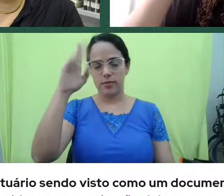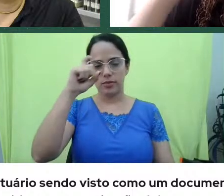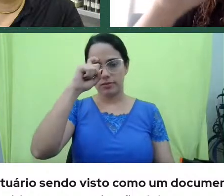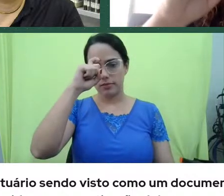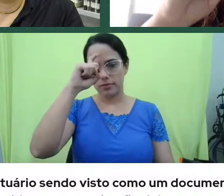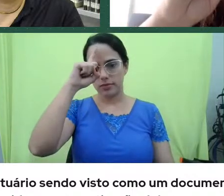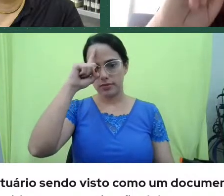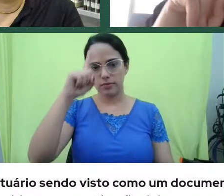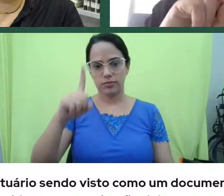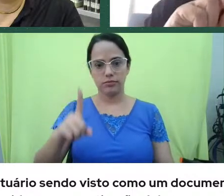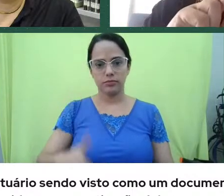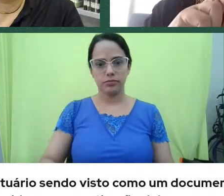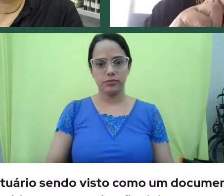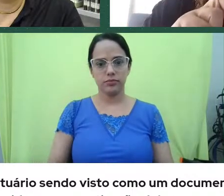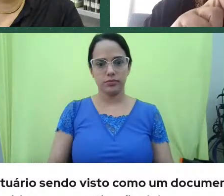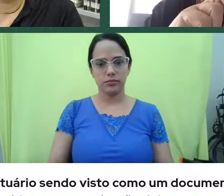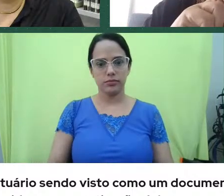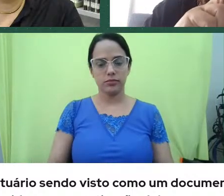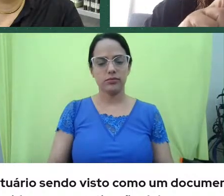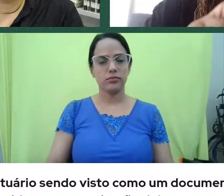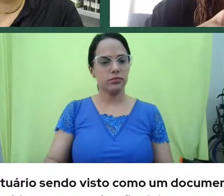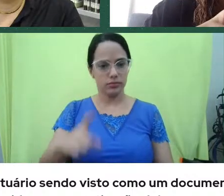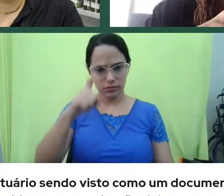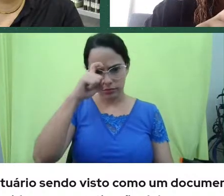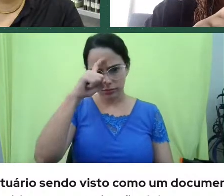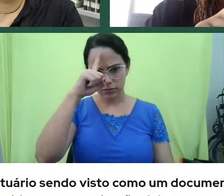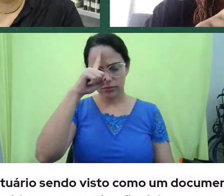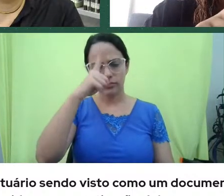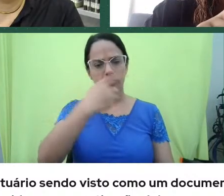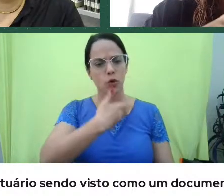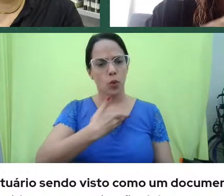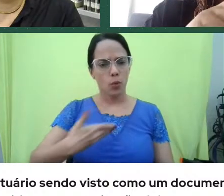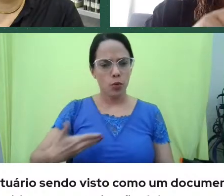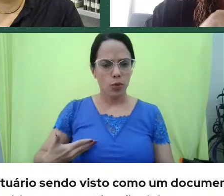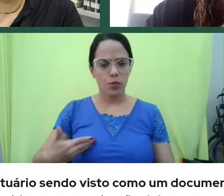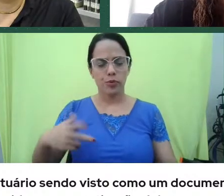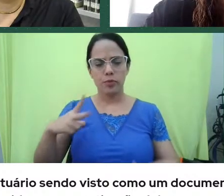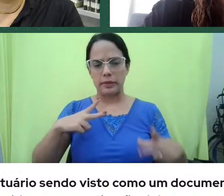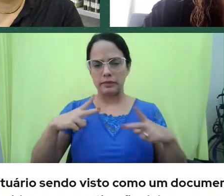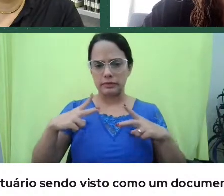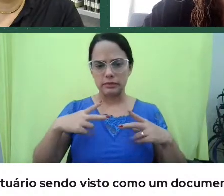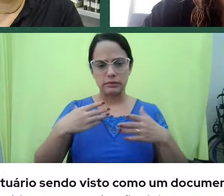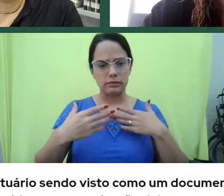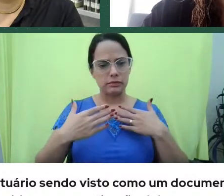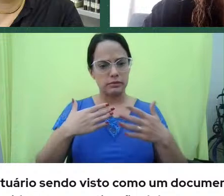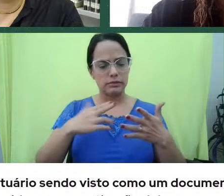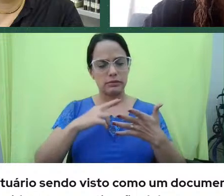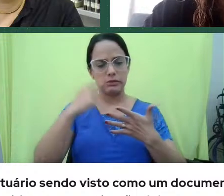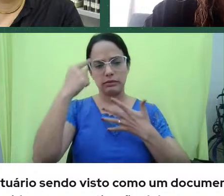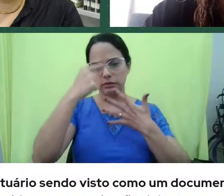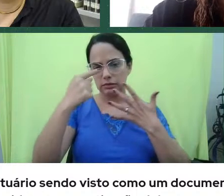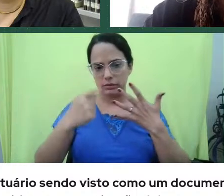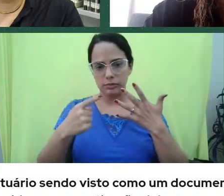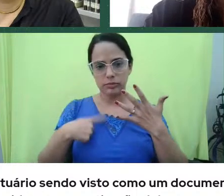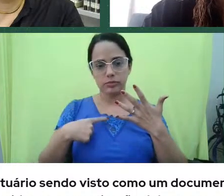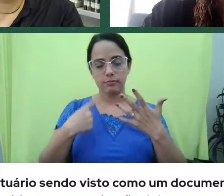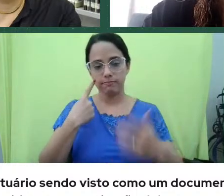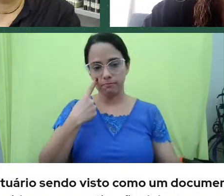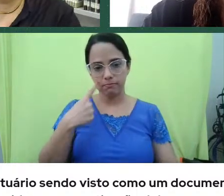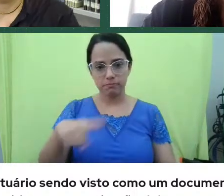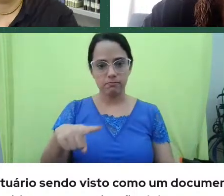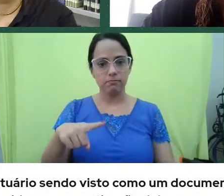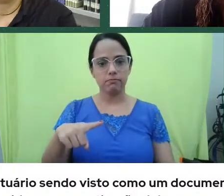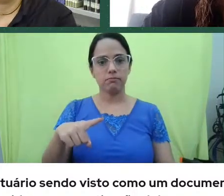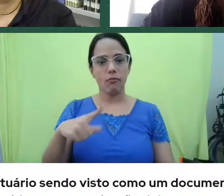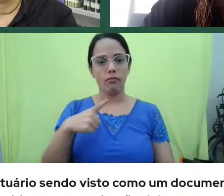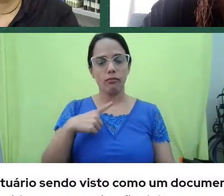sobretudo, não só públicos, viu? Privados também. E vejam as condições que está o